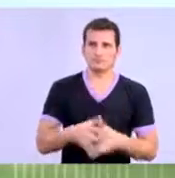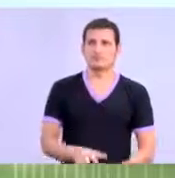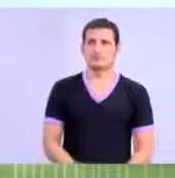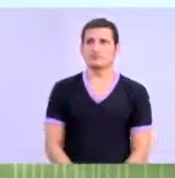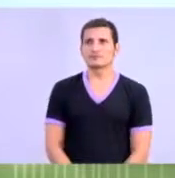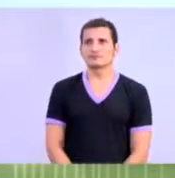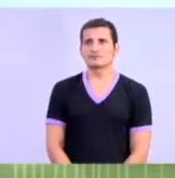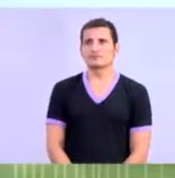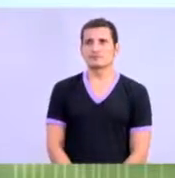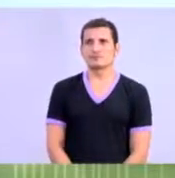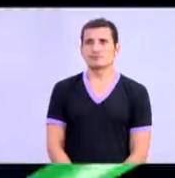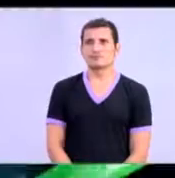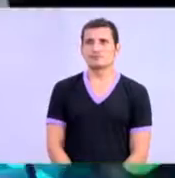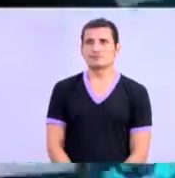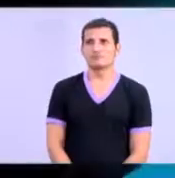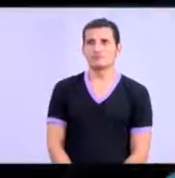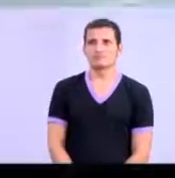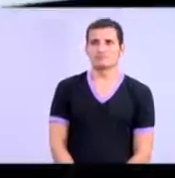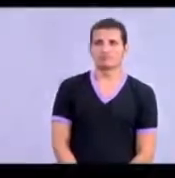agora vamos à aula.